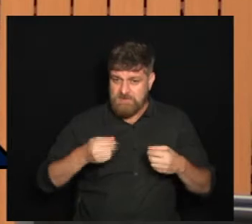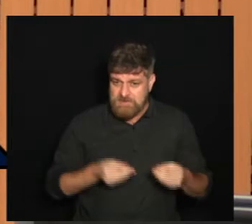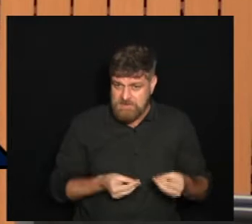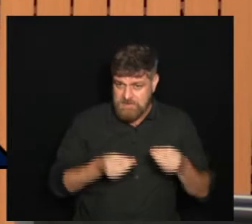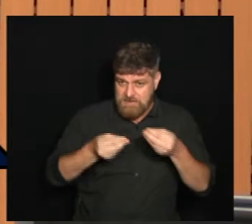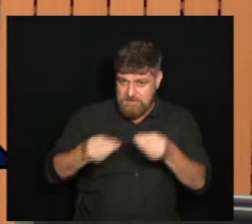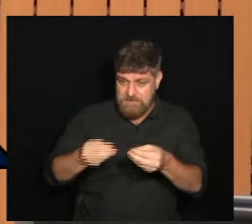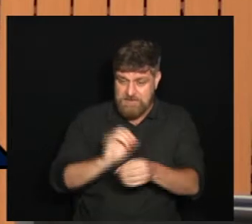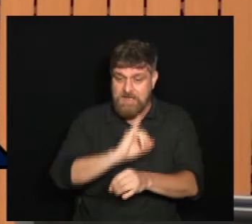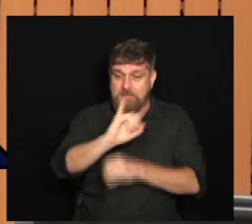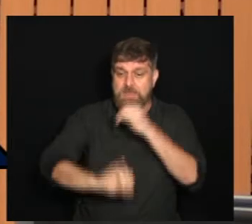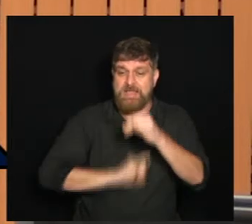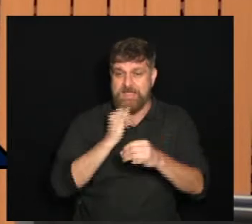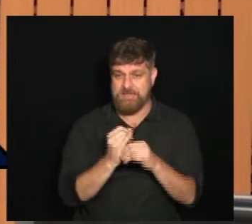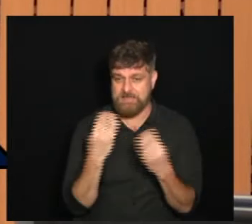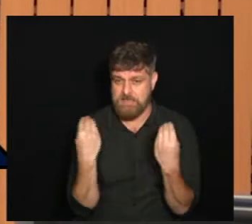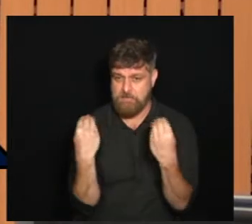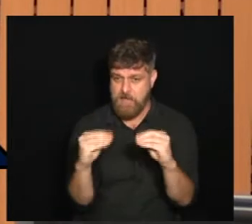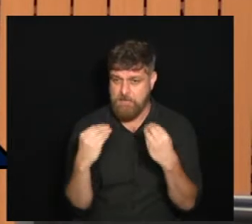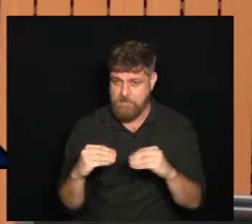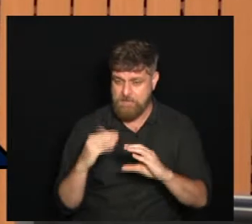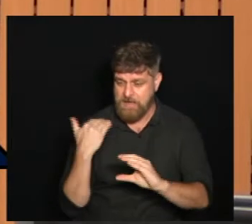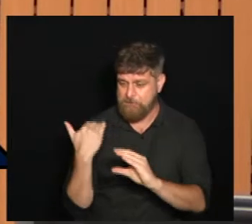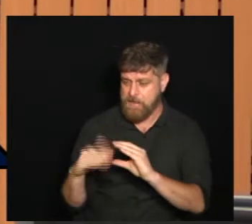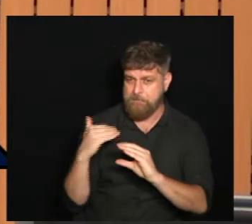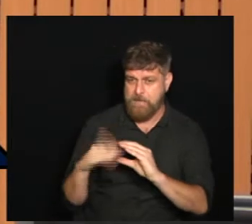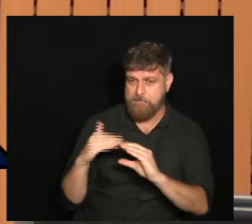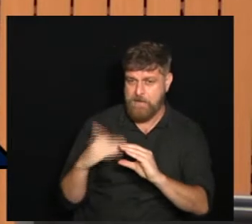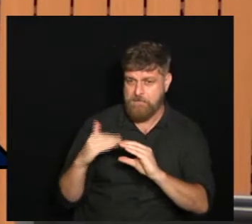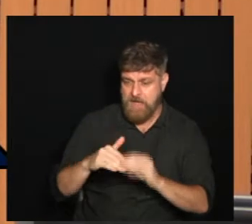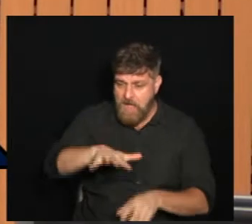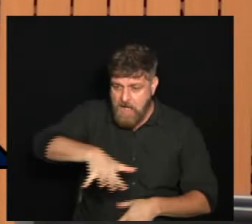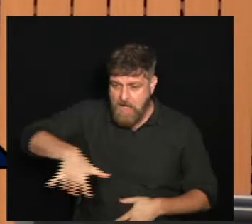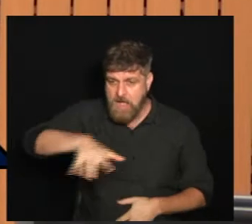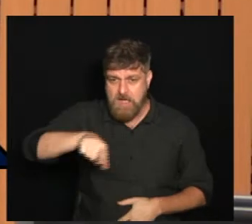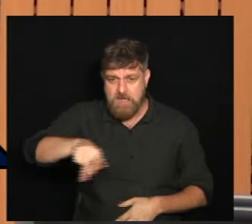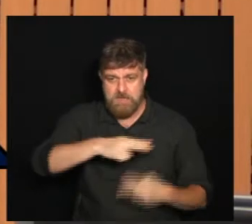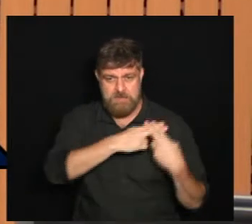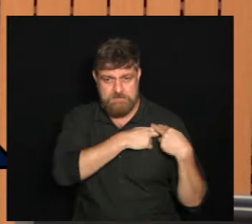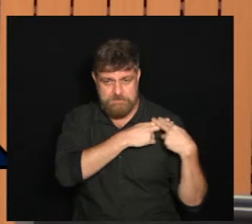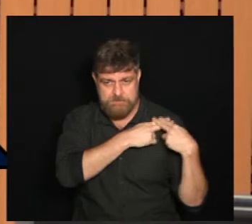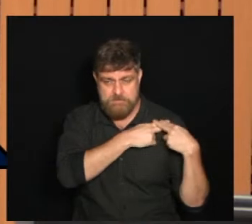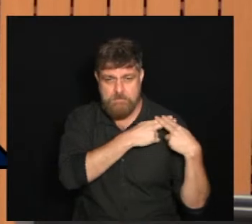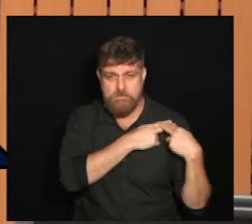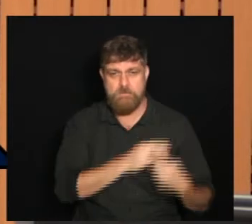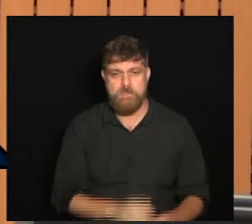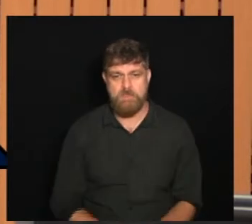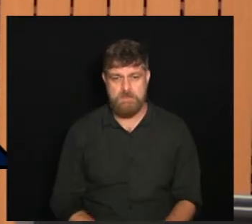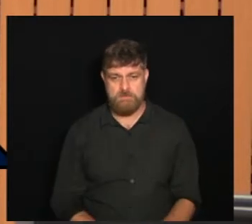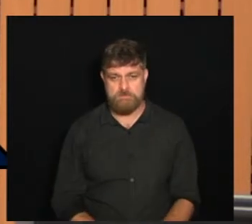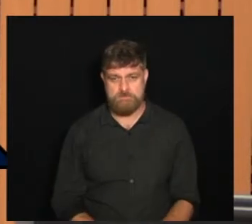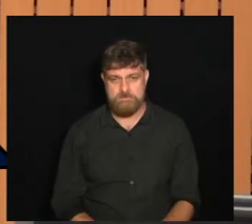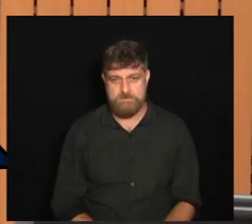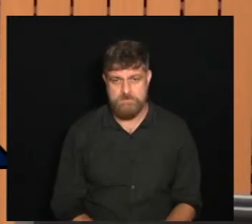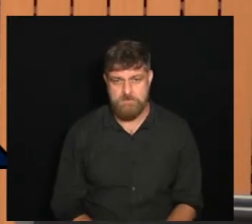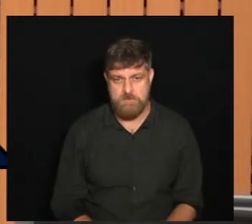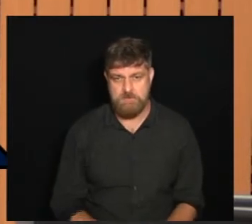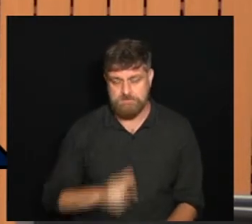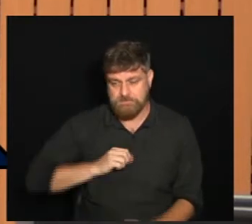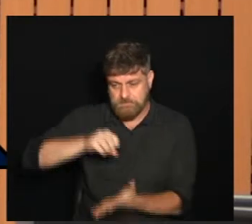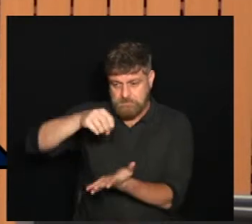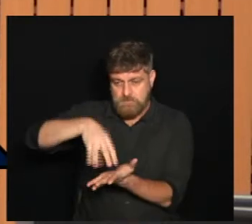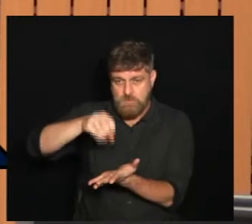encaminhados eletronicamente, através de e-mail diretamente ao setor, unidade ou responsável, com cópia